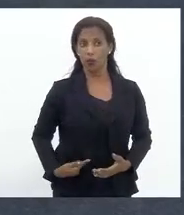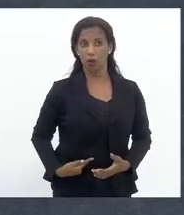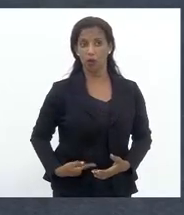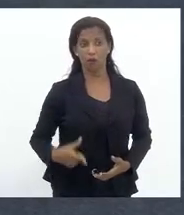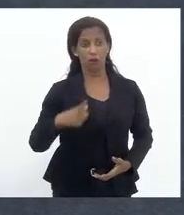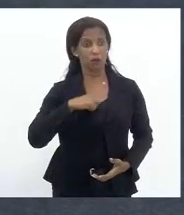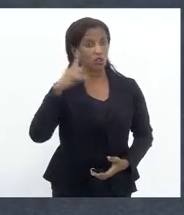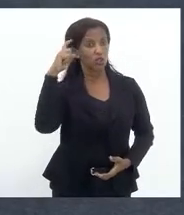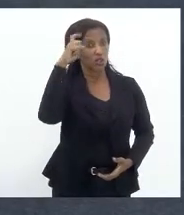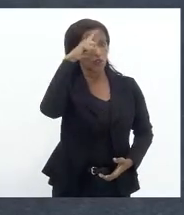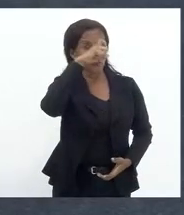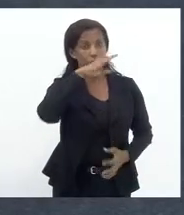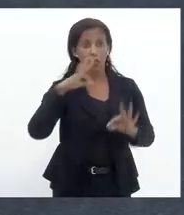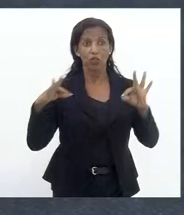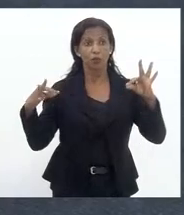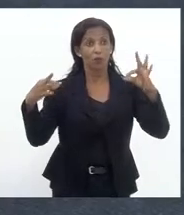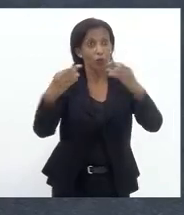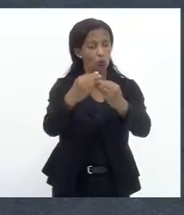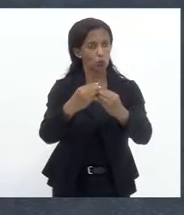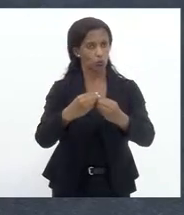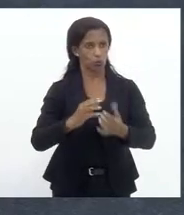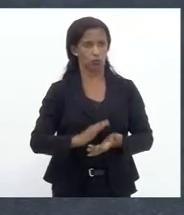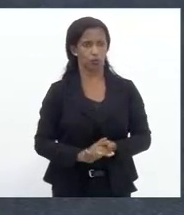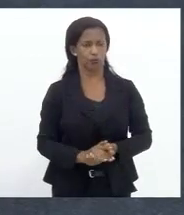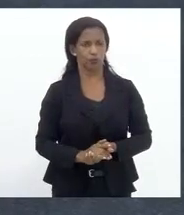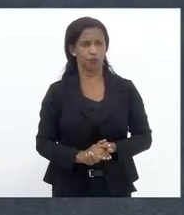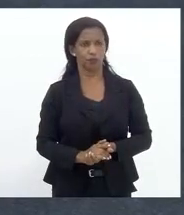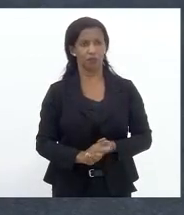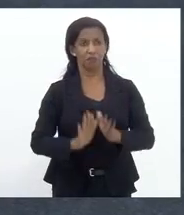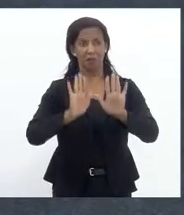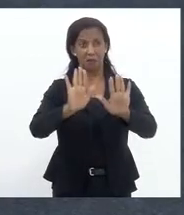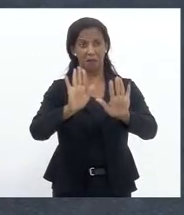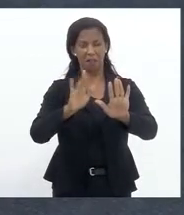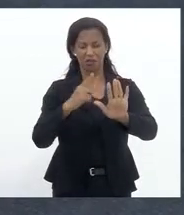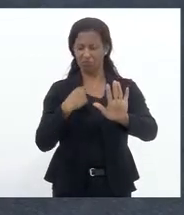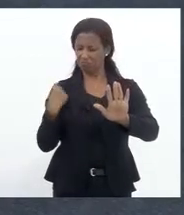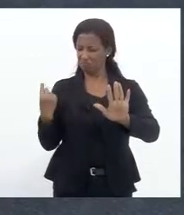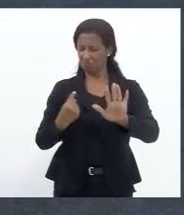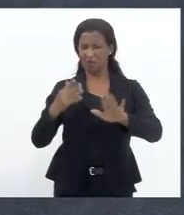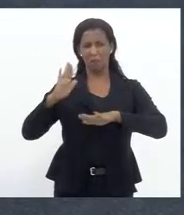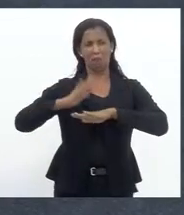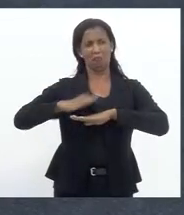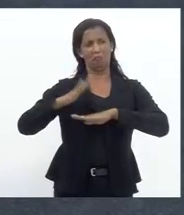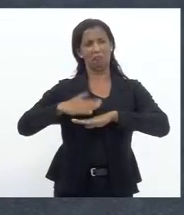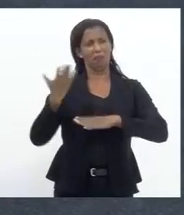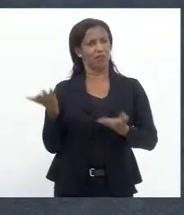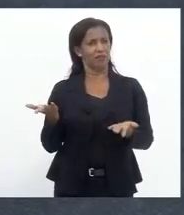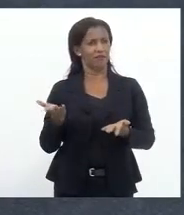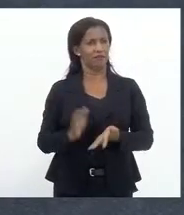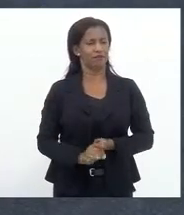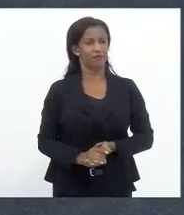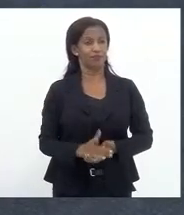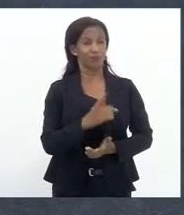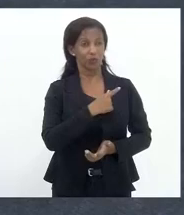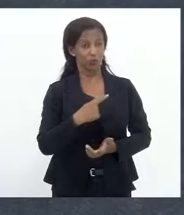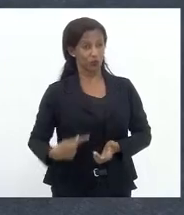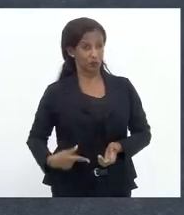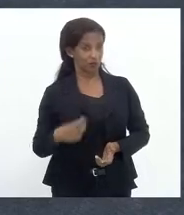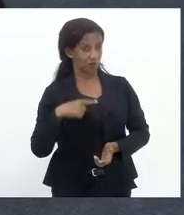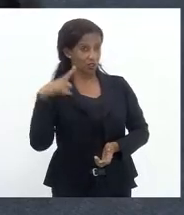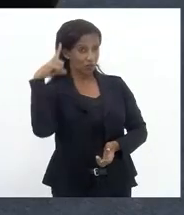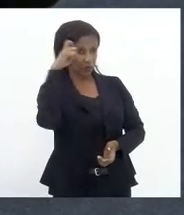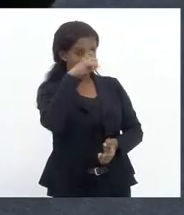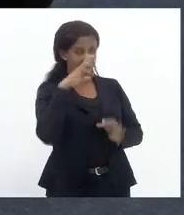tem dificuldade para todo mundo, mas para a gente tem muito mais. O governo tem dificuldade